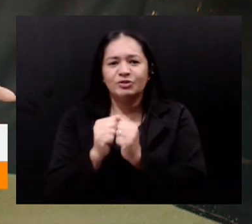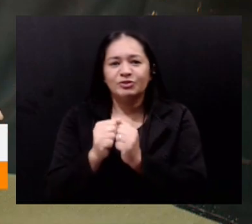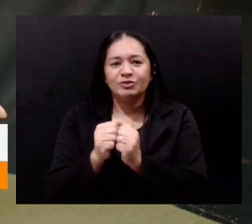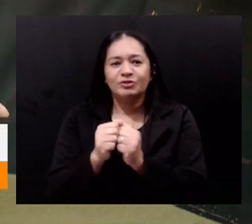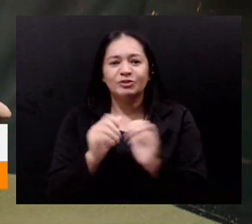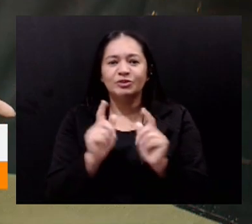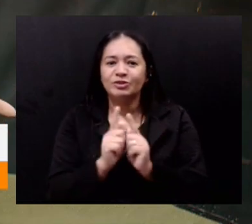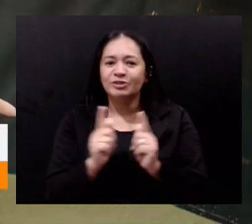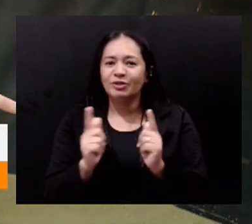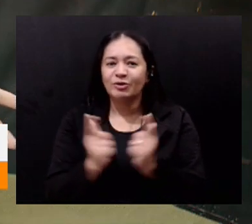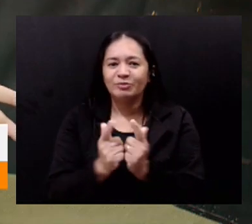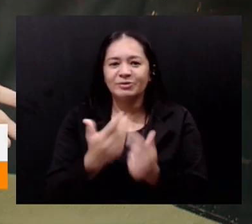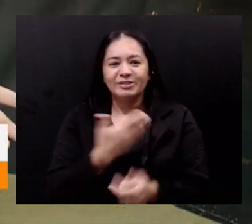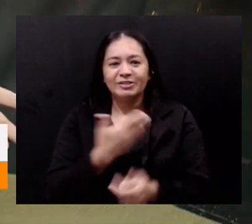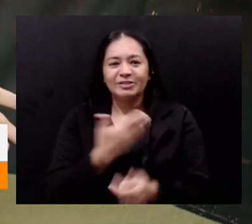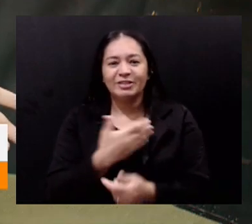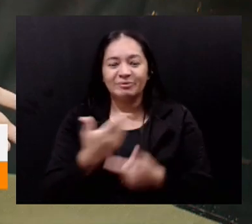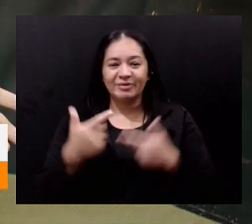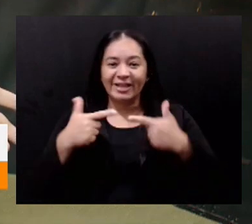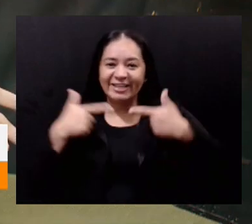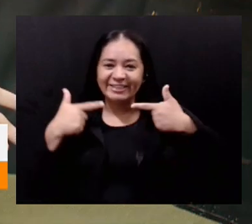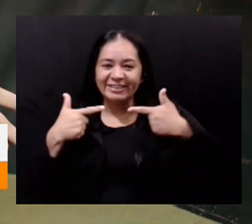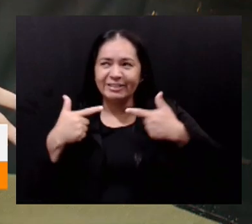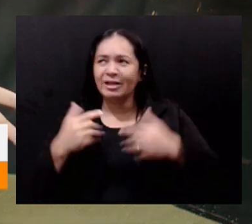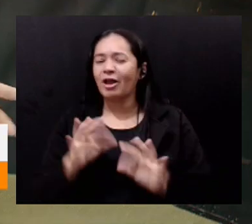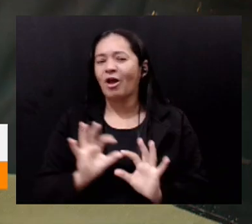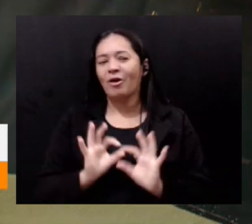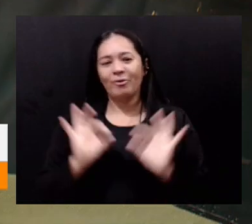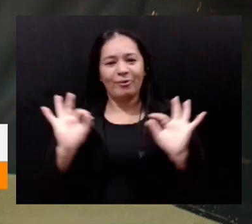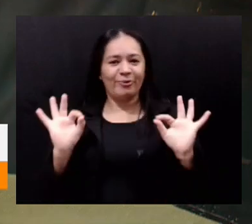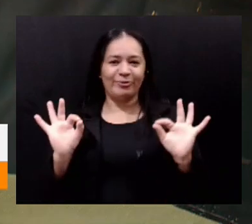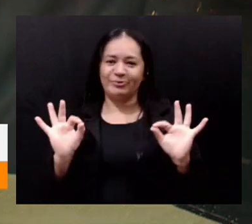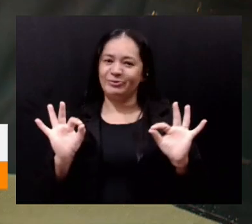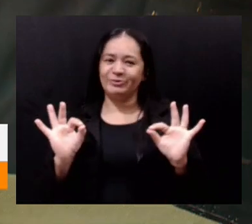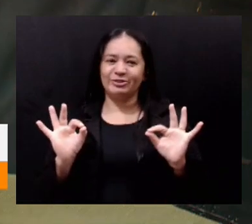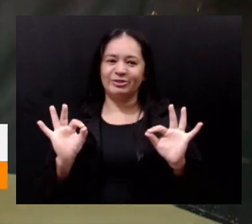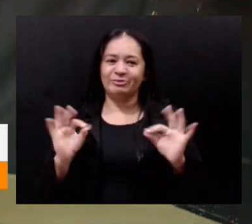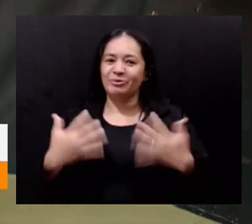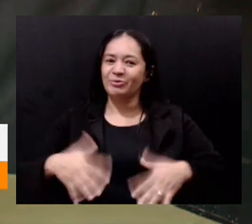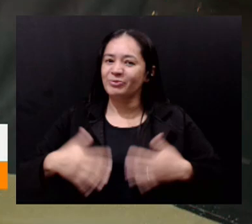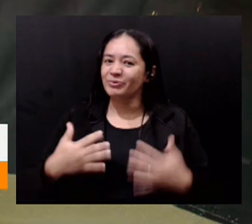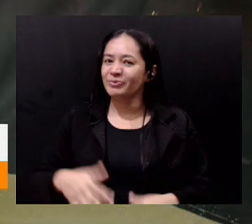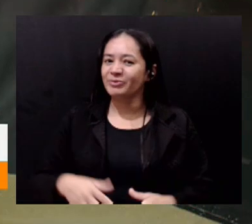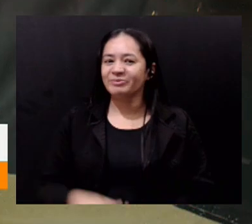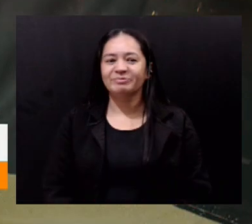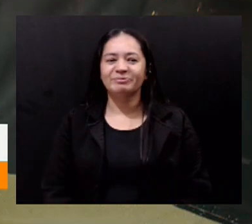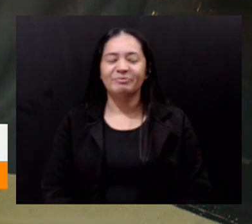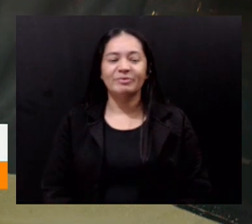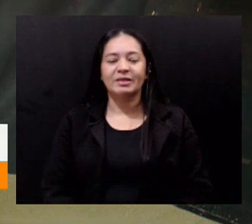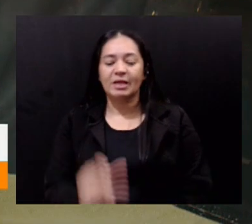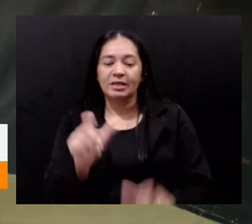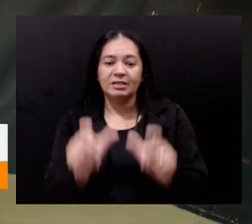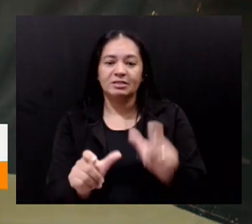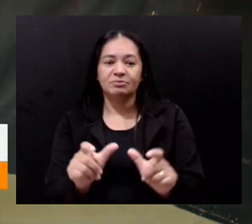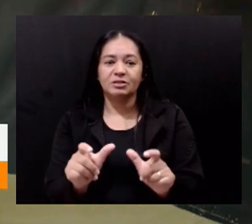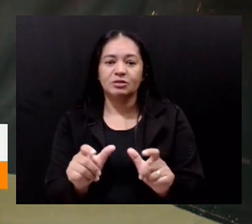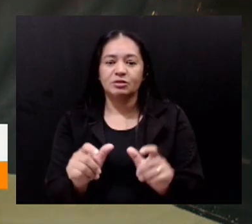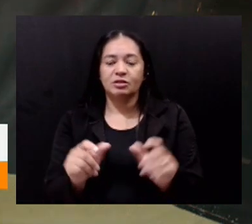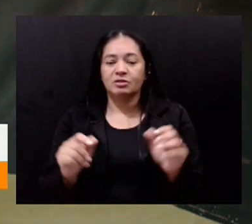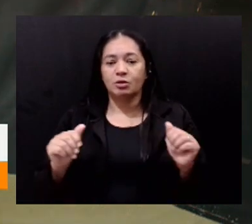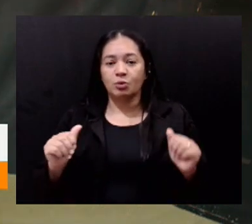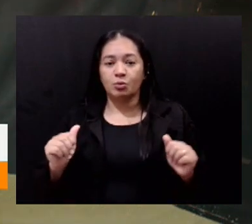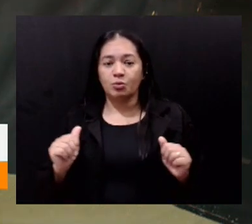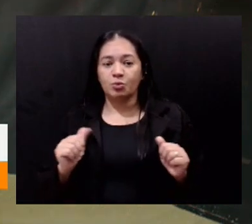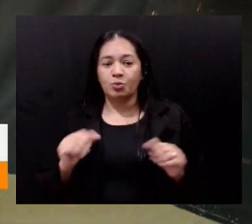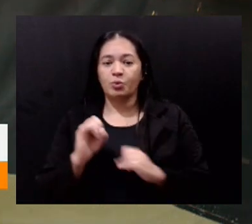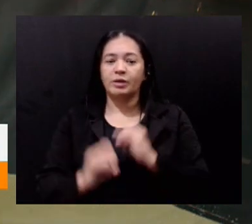Gente, isso faz um bem que não tem preço, né, e Faz. aí as pessoas acabam ficando reclusas. A internet é boa, a rede social é